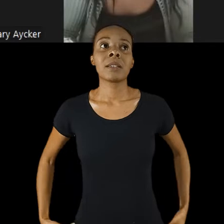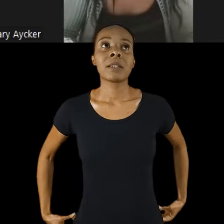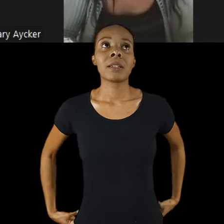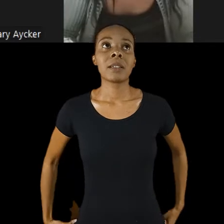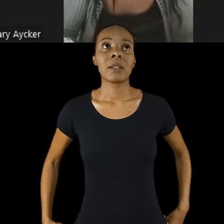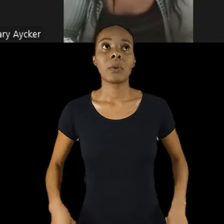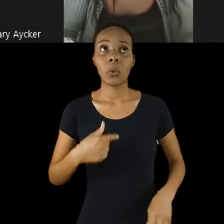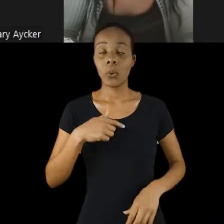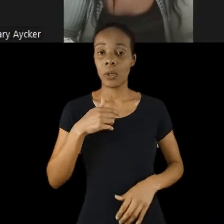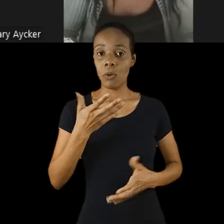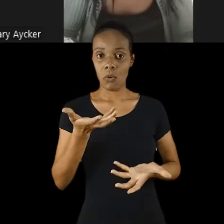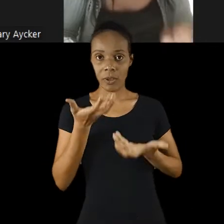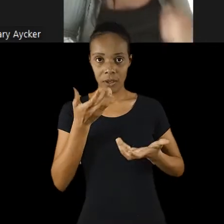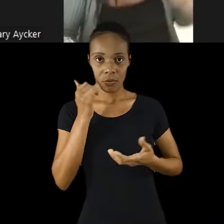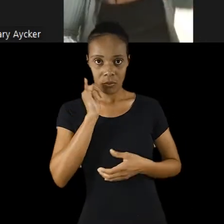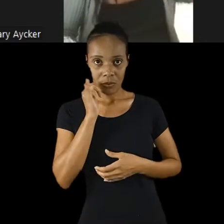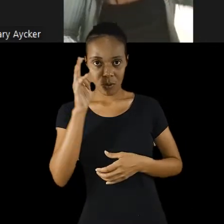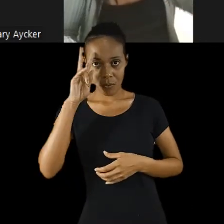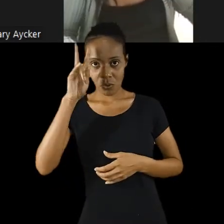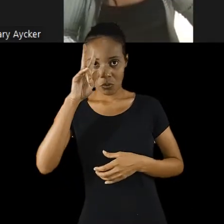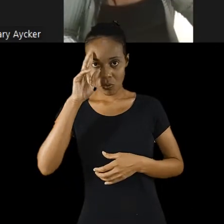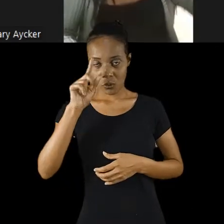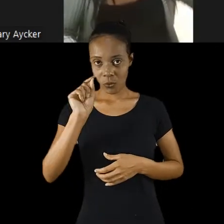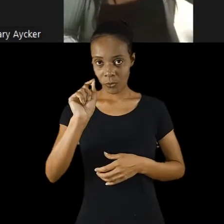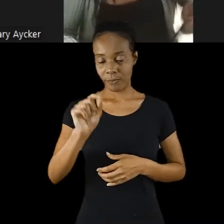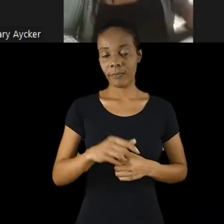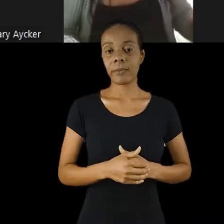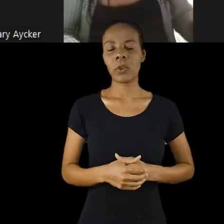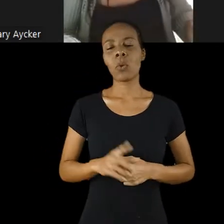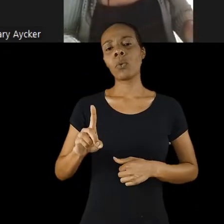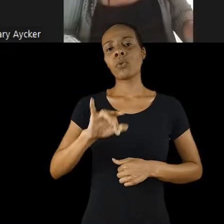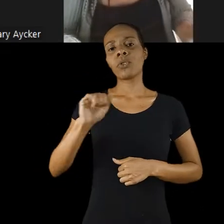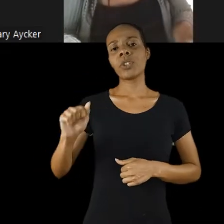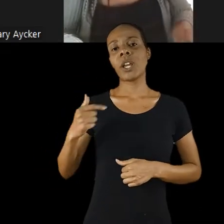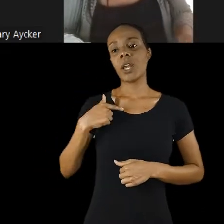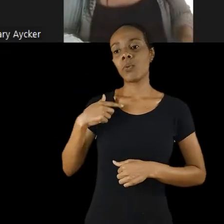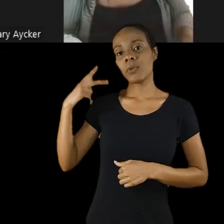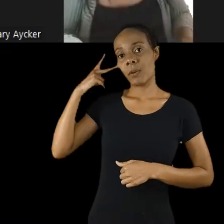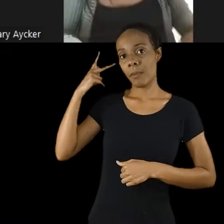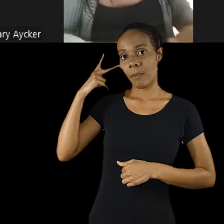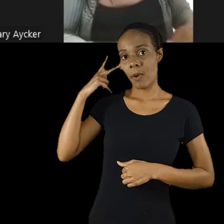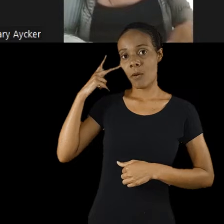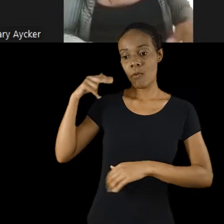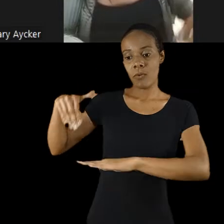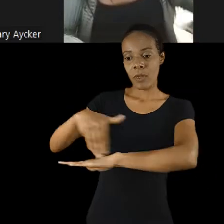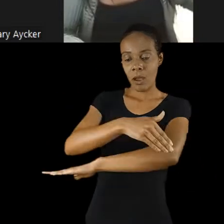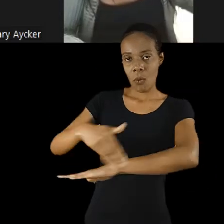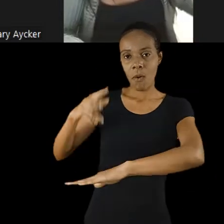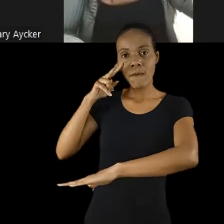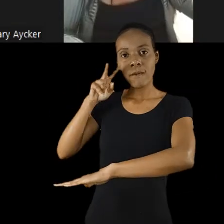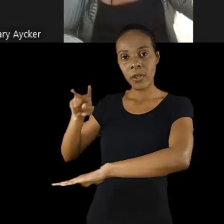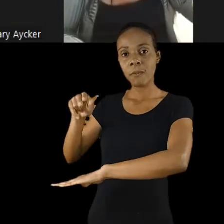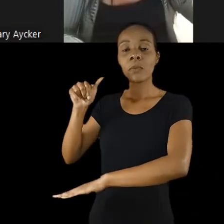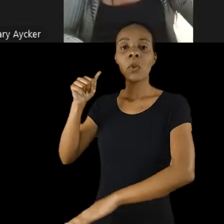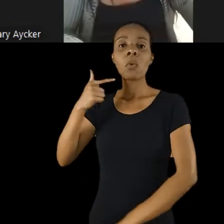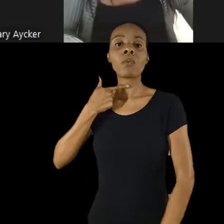quero só contar uma história. Assim. Uma vez eu vi uma travesti em São Paulo, na rua, uma travesti preta, ela estava